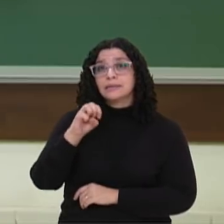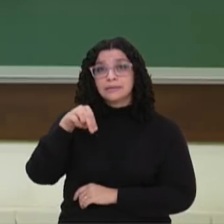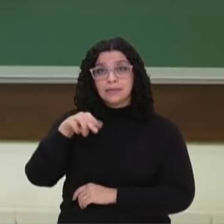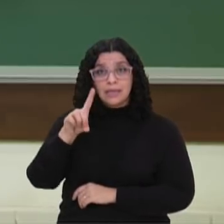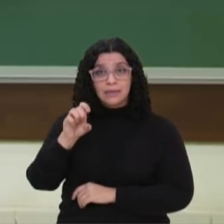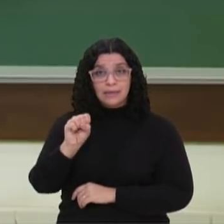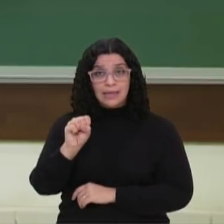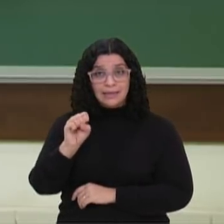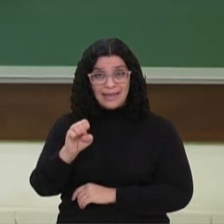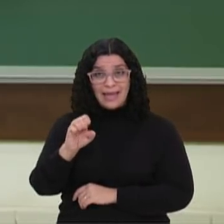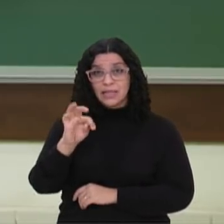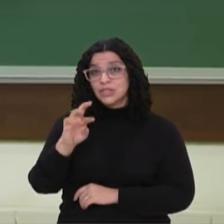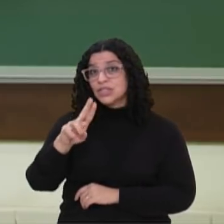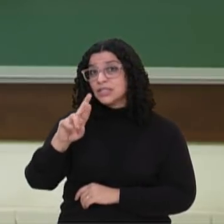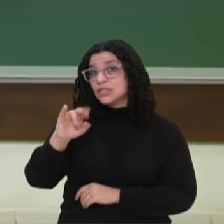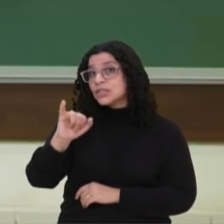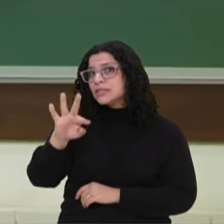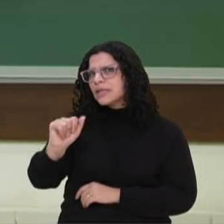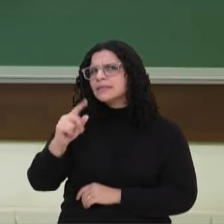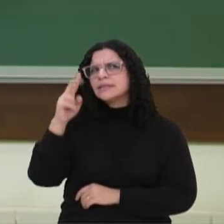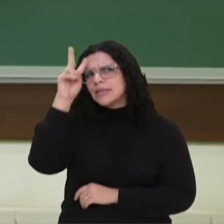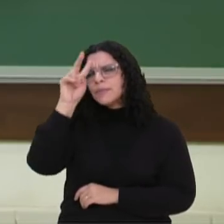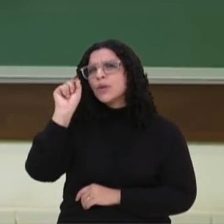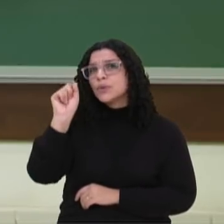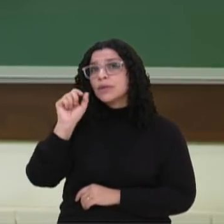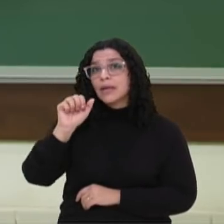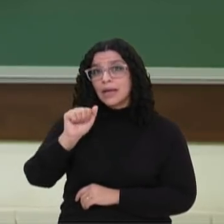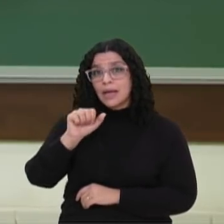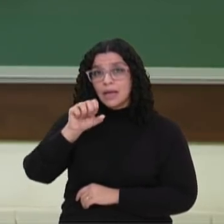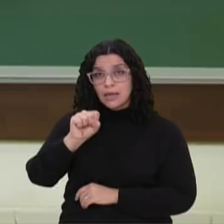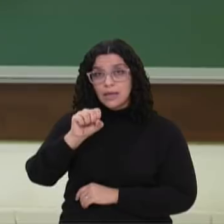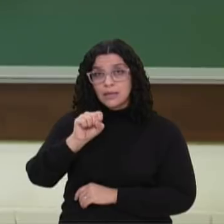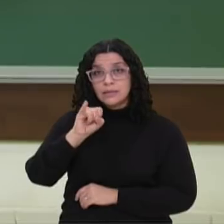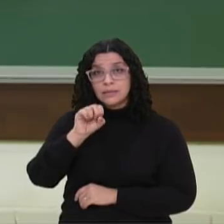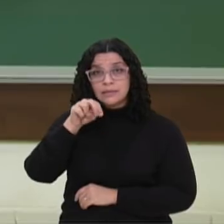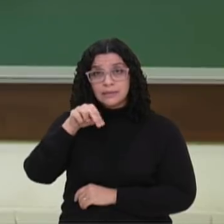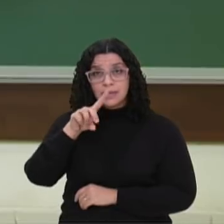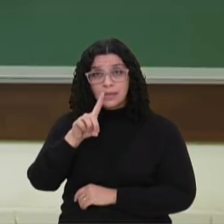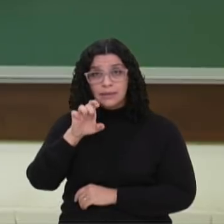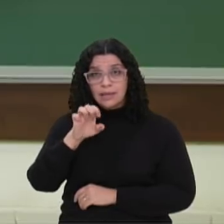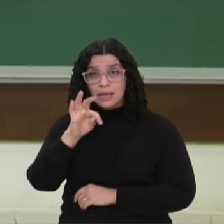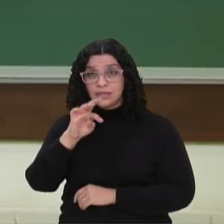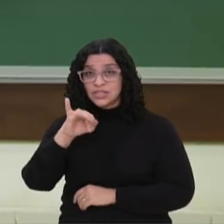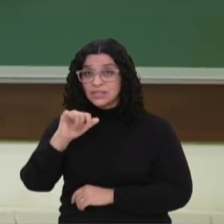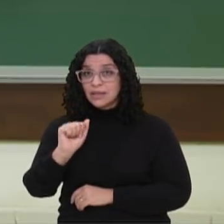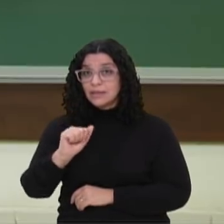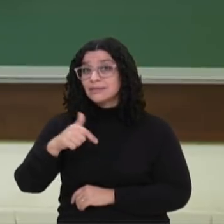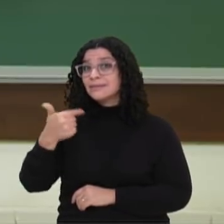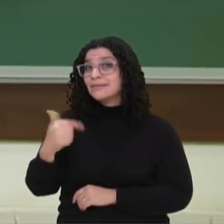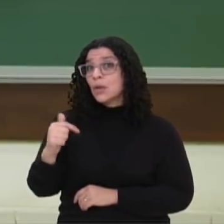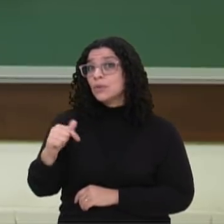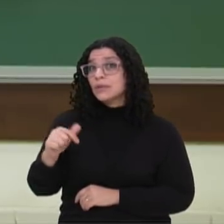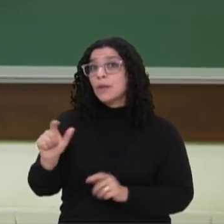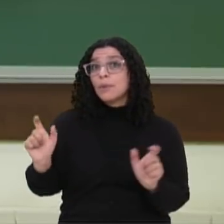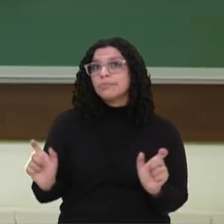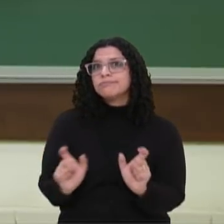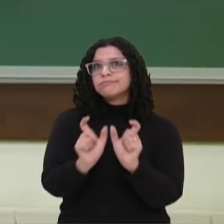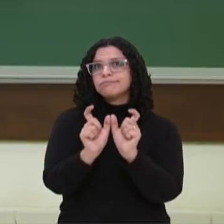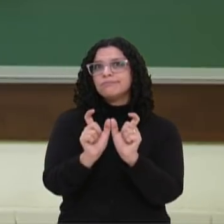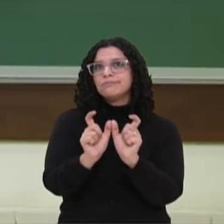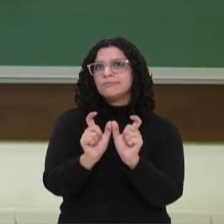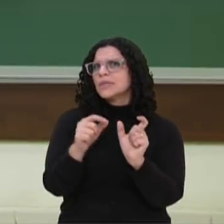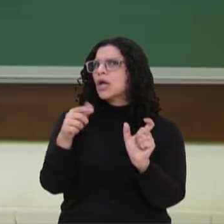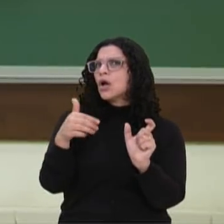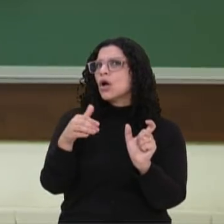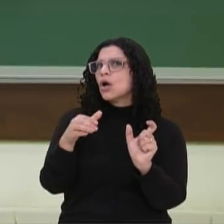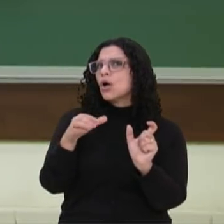assindéticas. Lembrando, assindéticas são aquelas orações que não possuem conjunções.